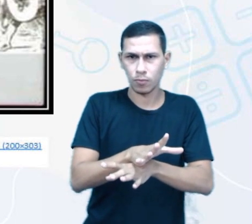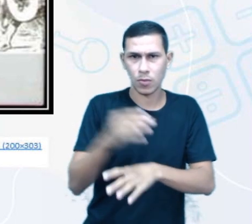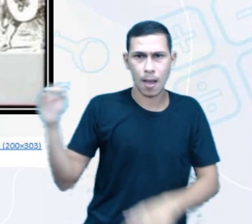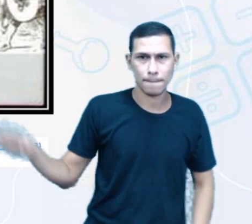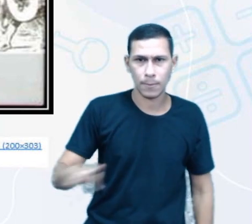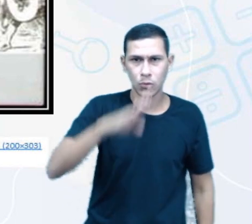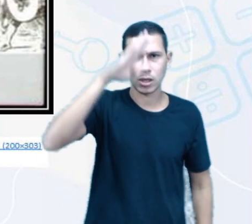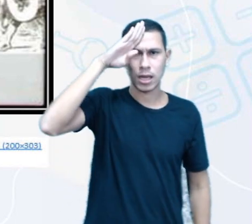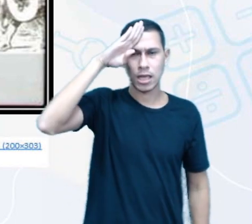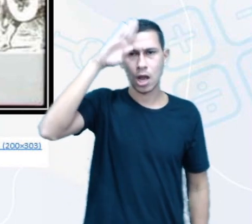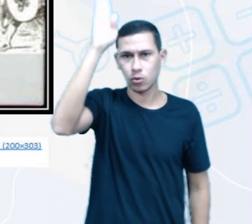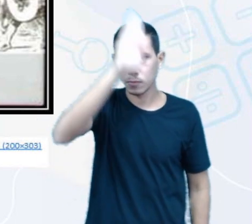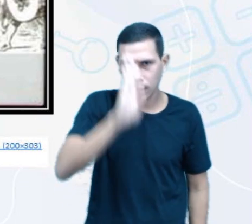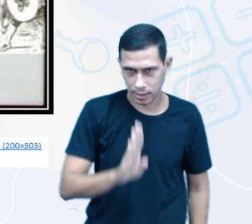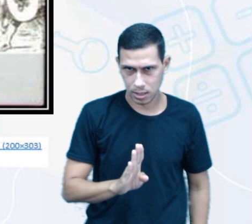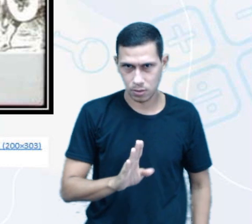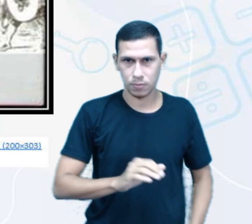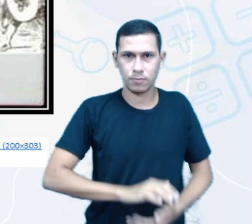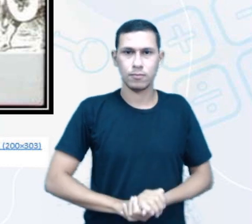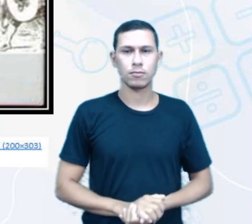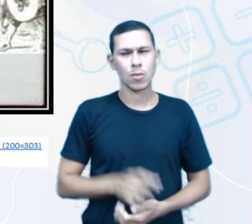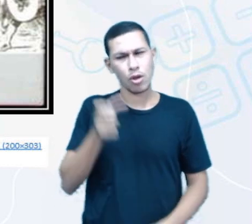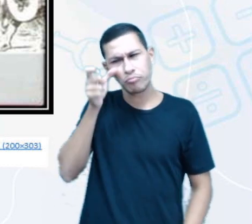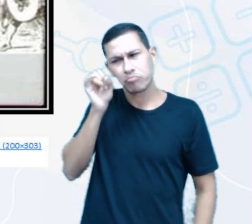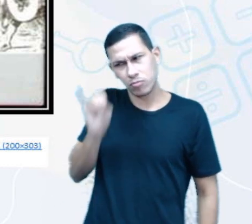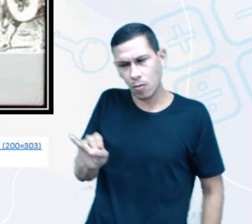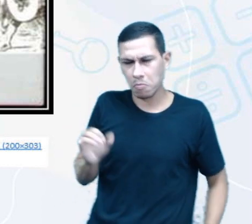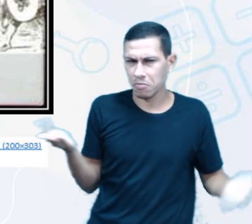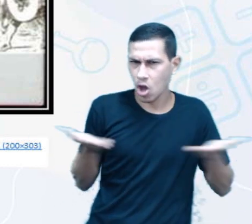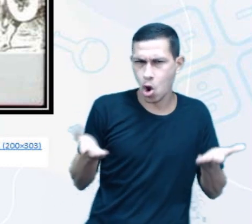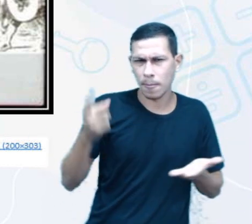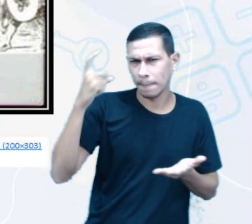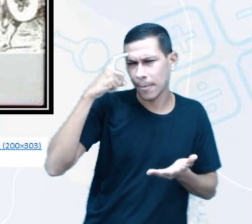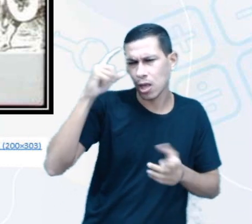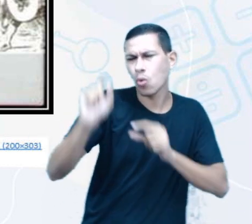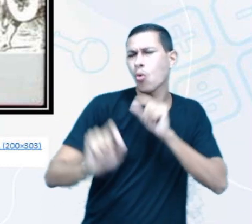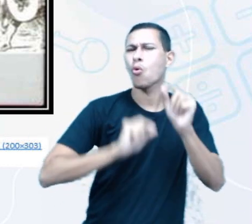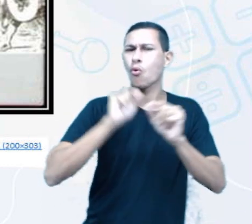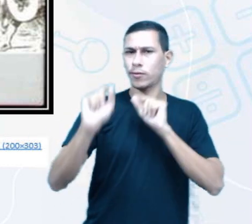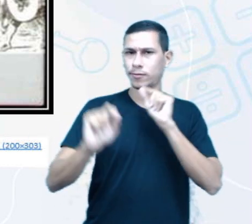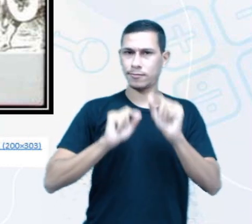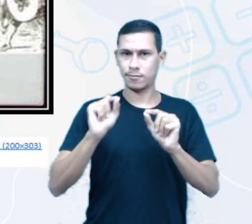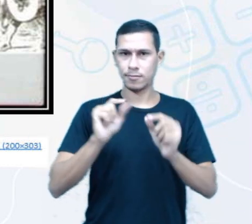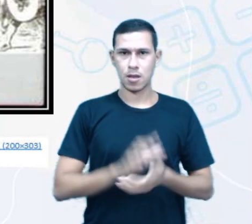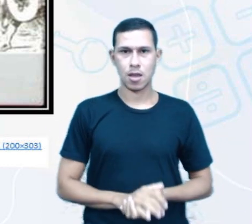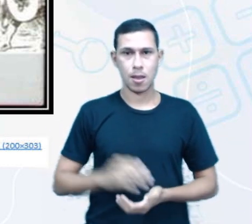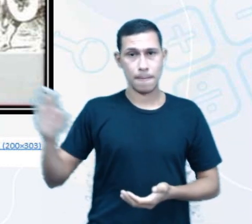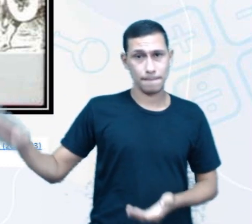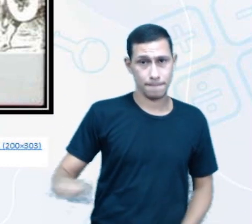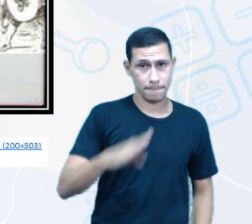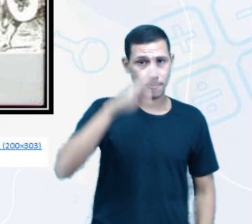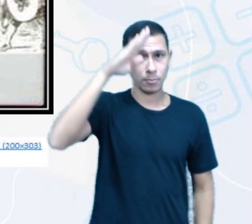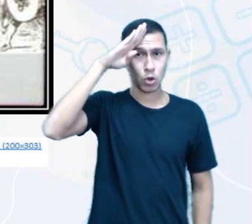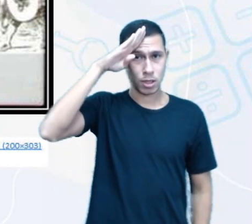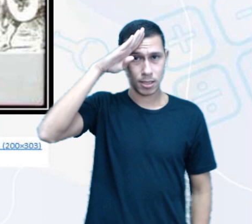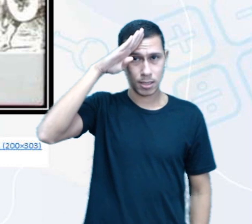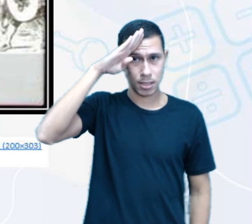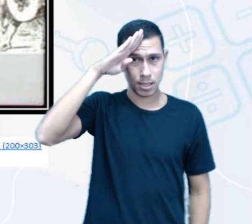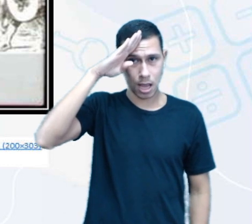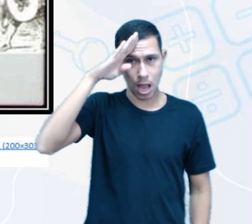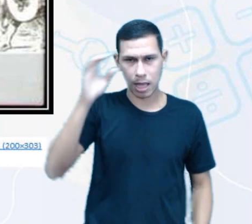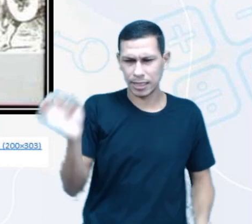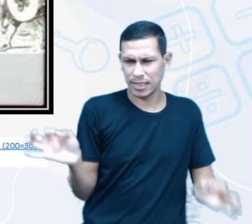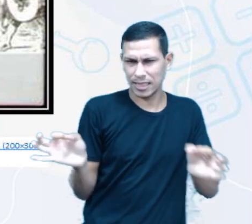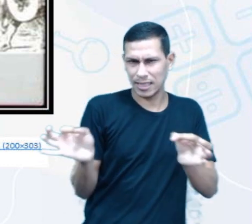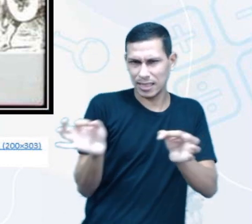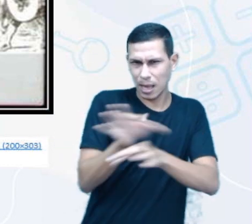Bom, interessantíssimo. Basta agora pensar o seguinte: a monarquia havia sido extinta